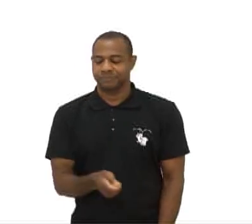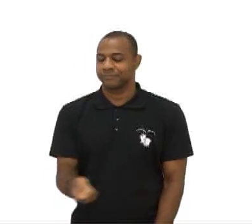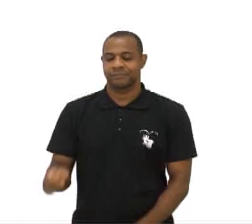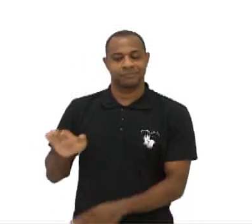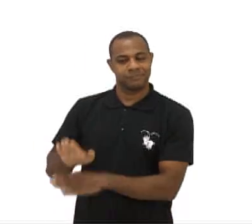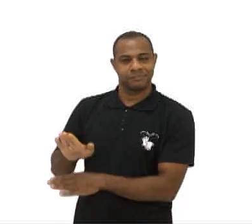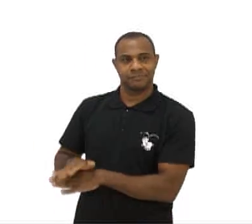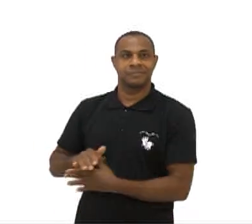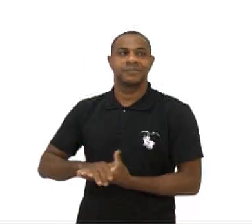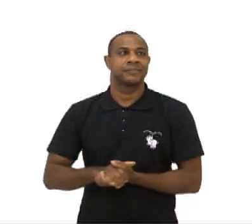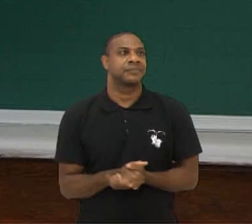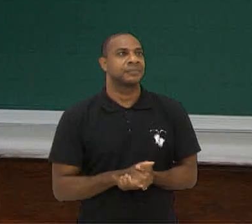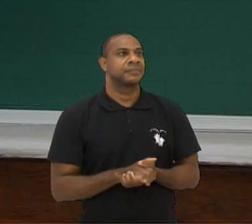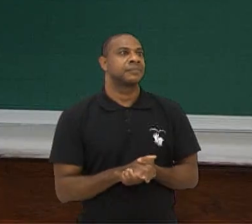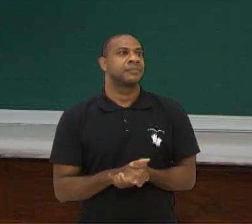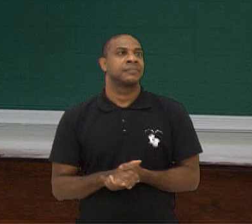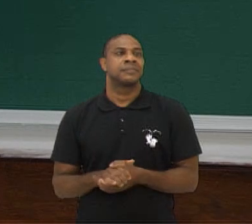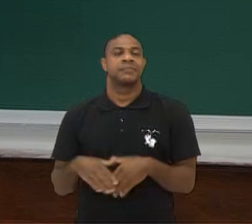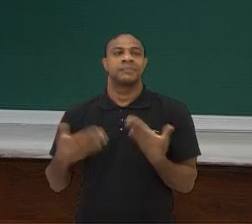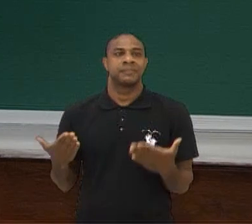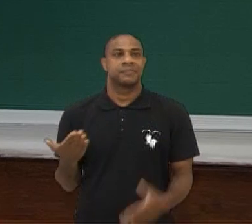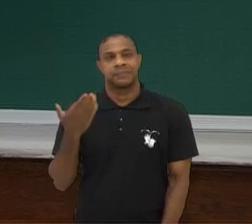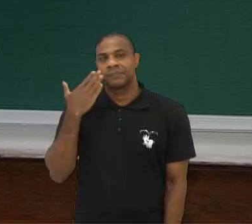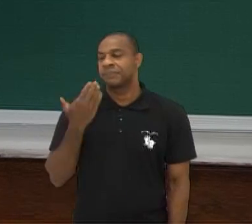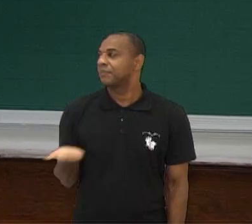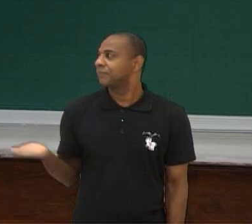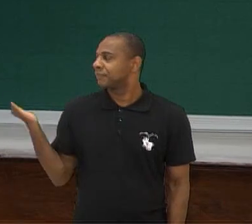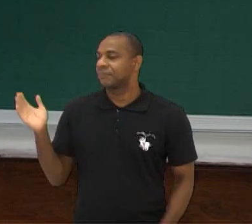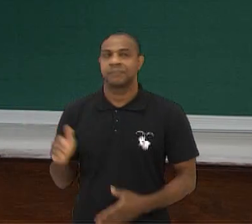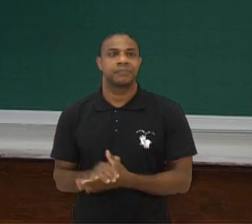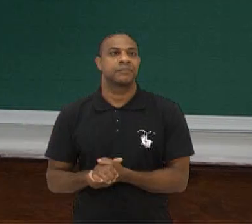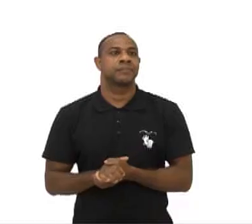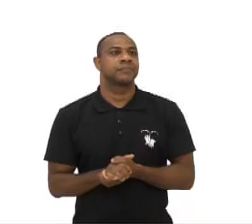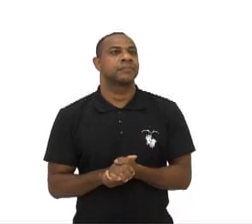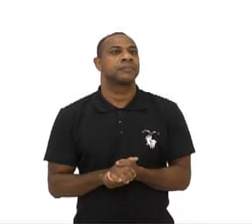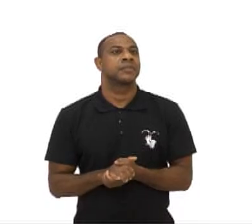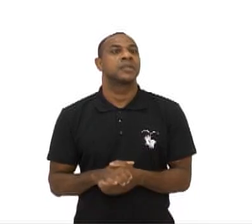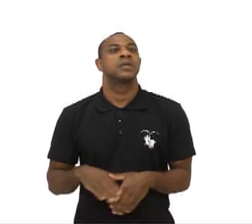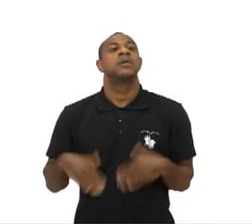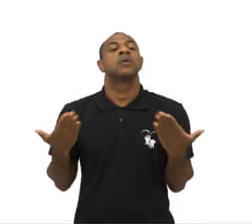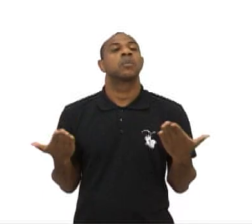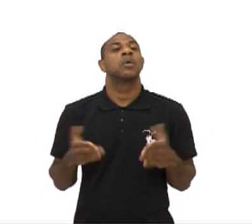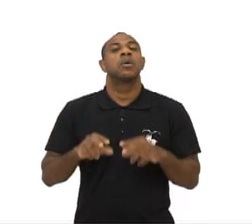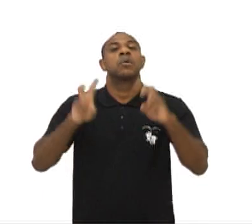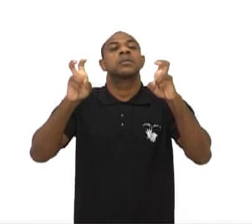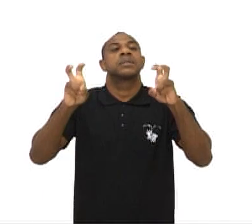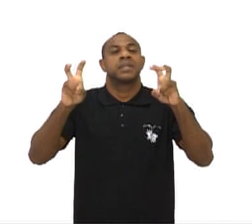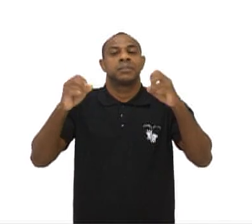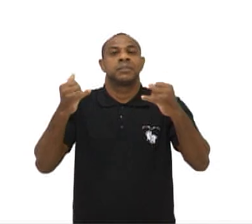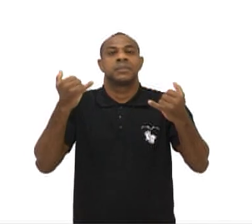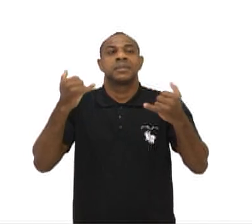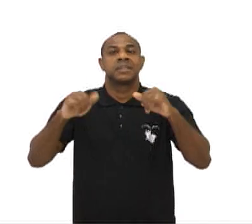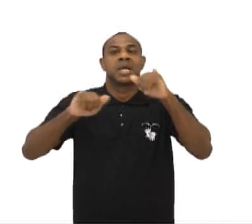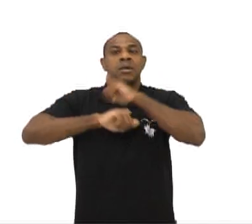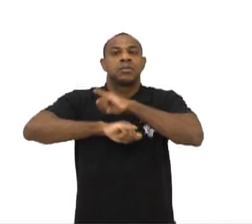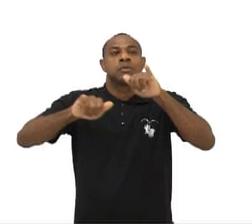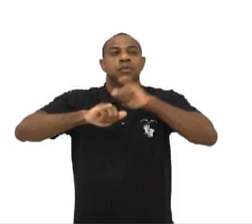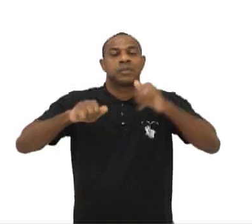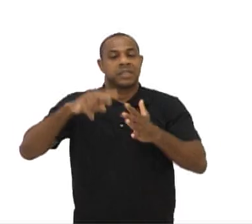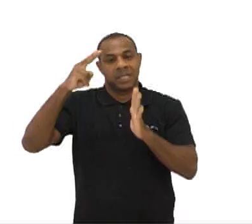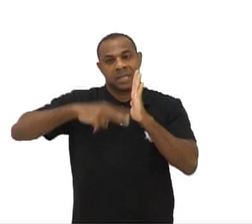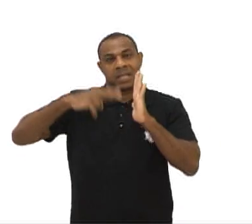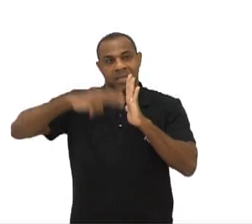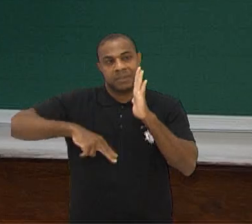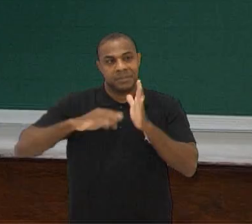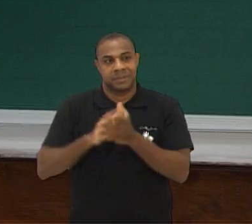certo? Vamos agora para mais uma atividade? Então, aqui, qual é o tema da notícia que acabamos de ler? Lembrando